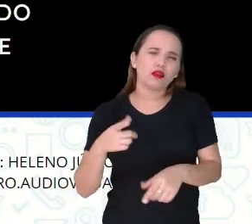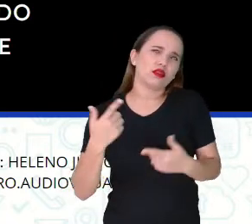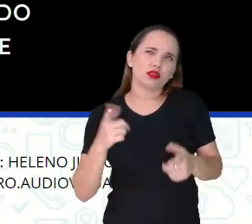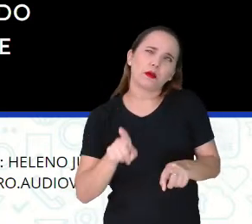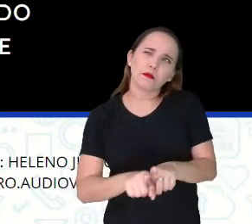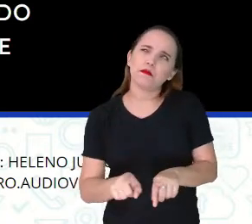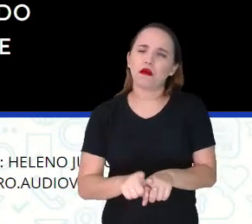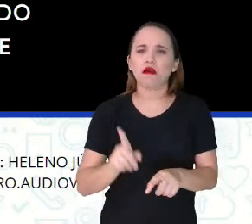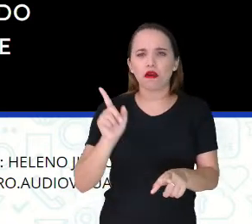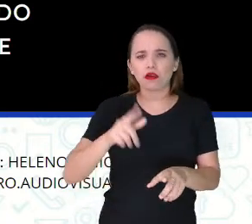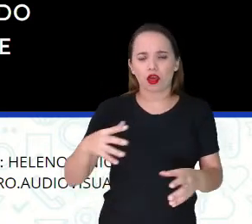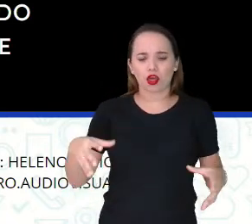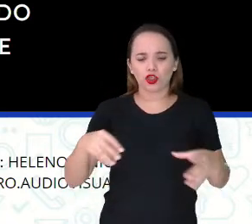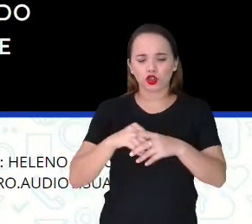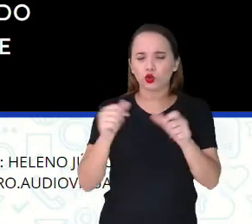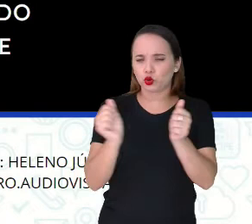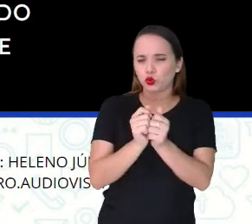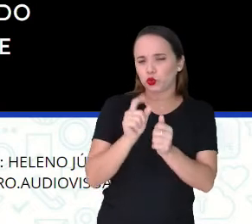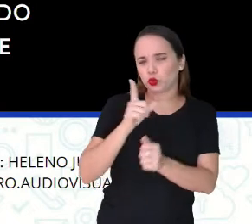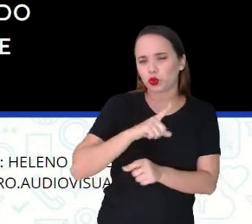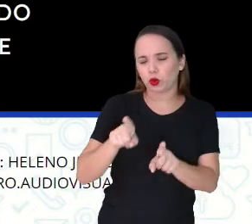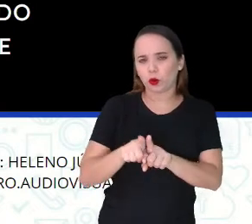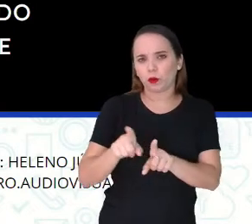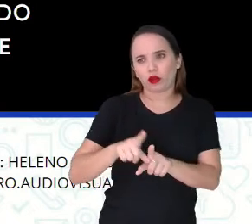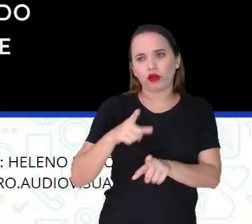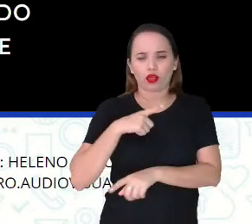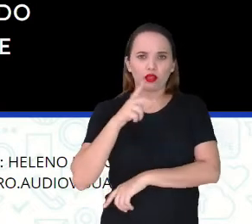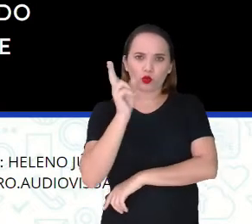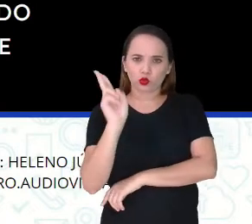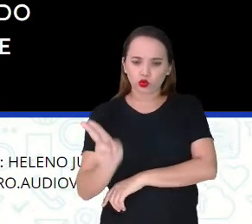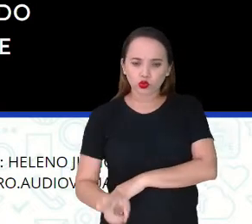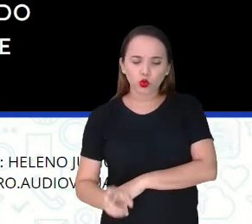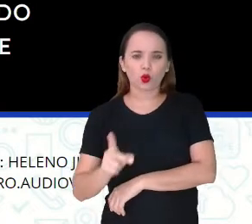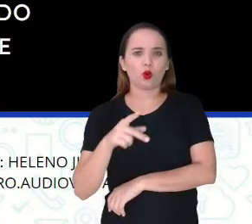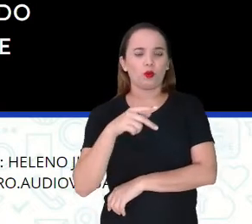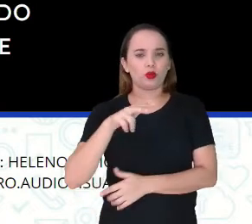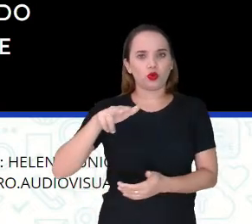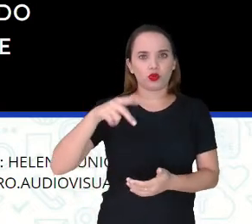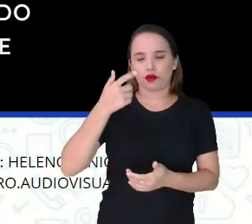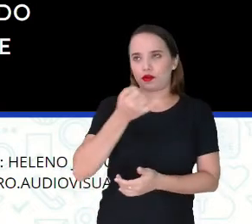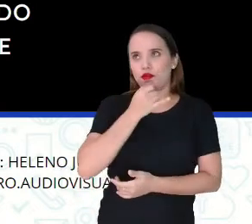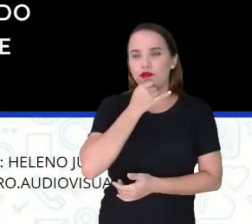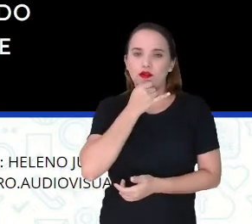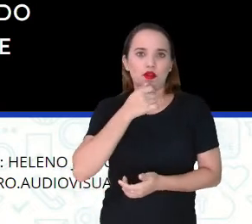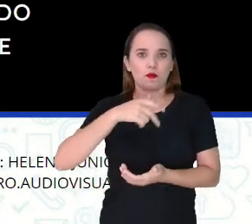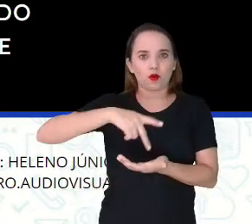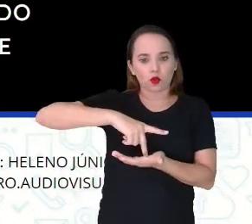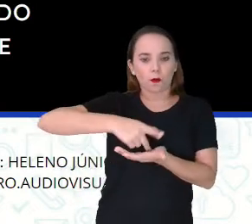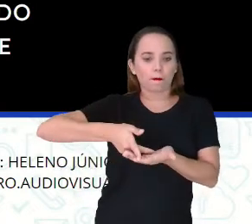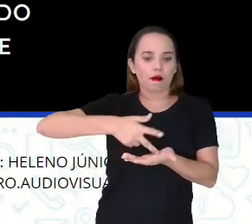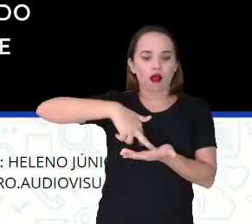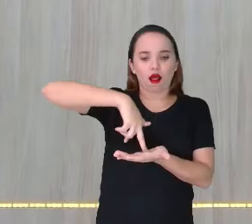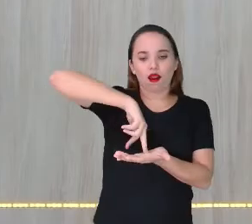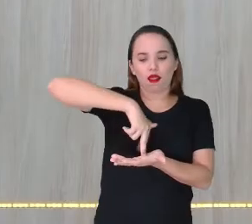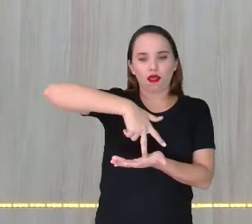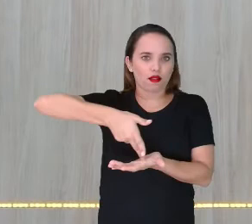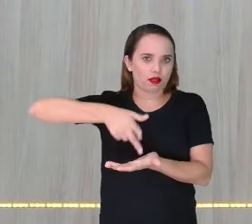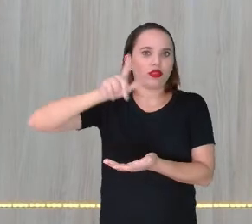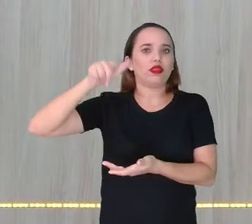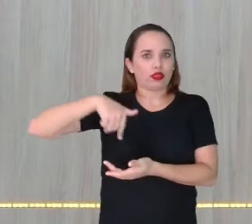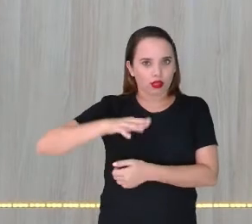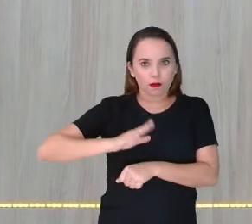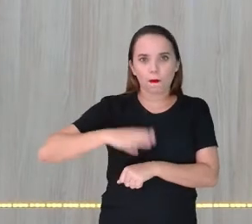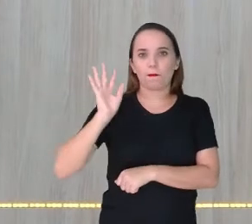nomes lá, né? No balé, a gente tem aí muito mais técnica, inclusive. Então, a gente sempre acha que a dança